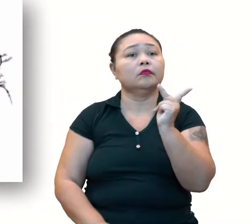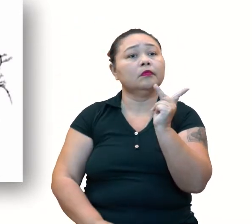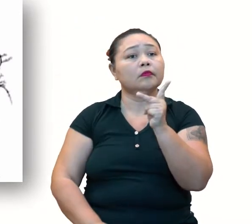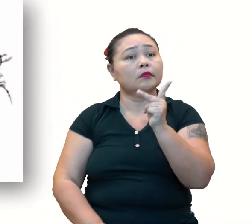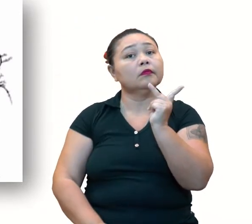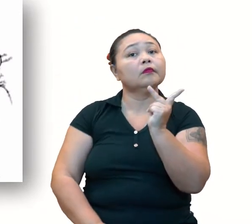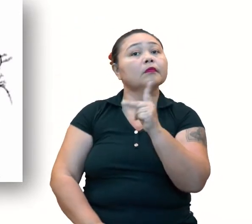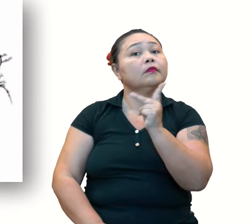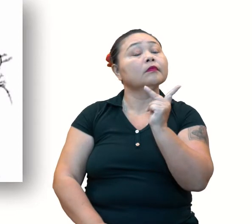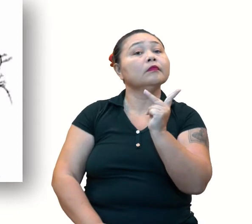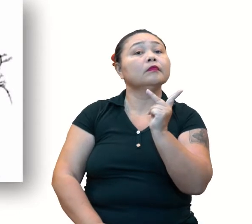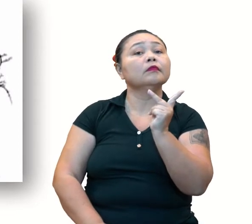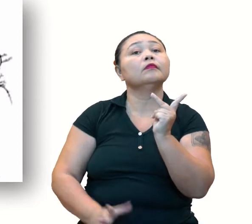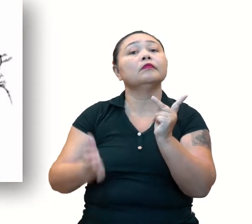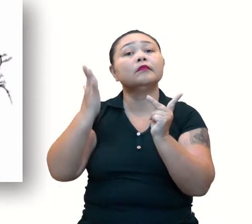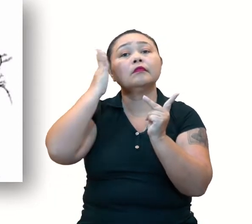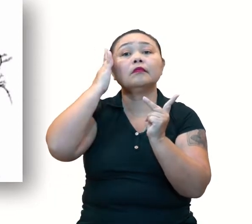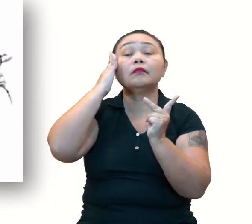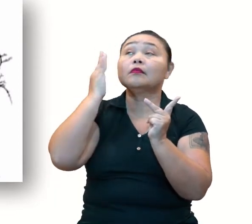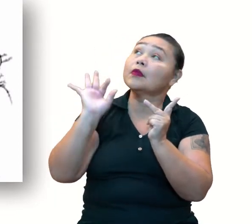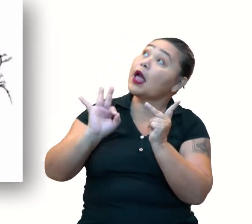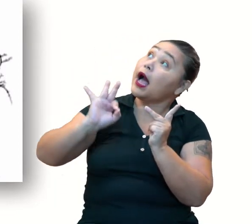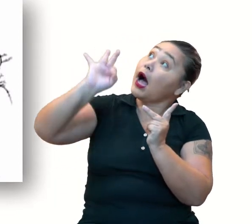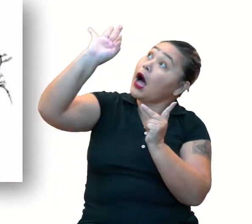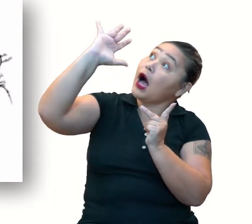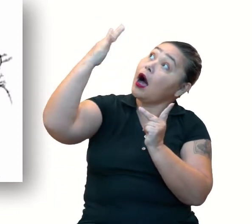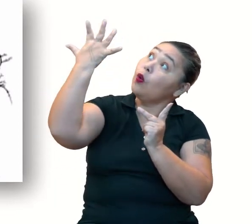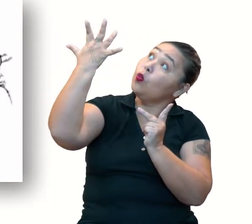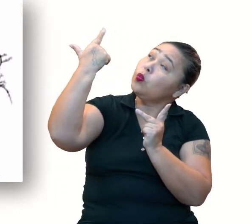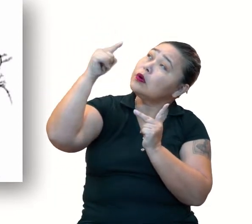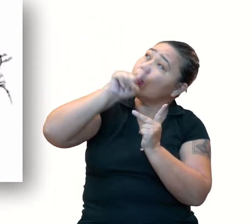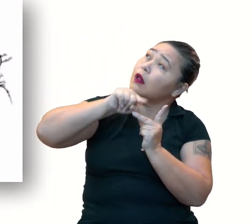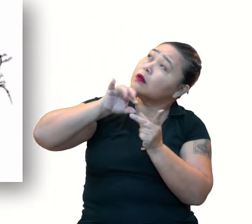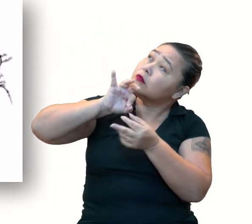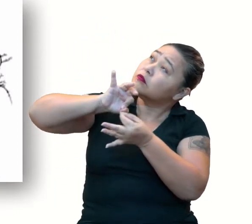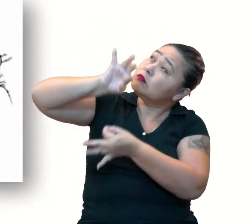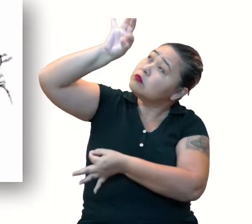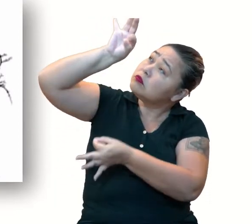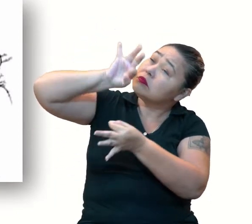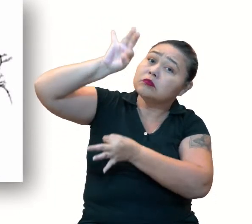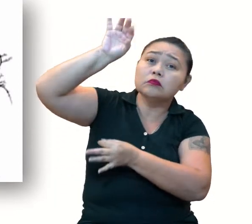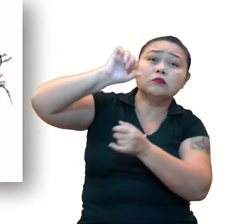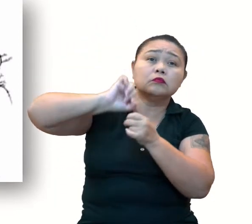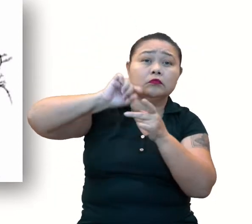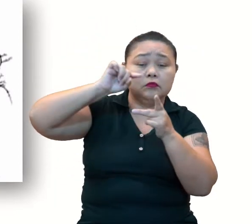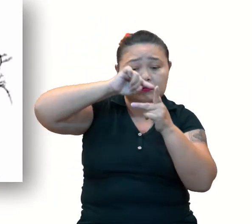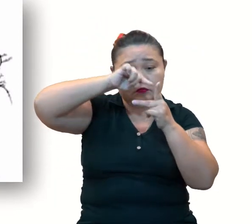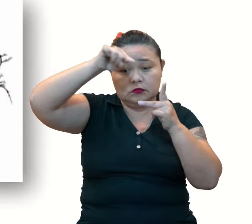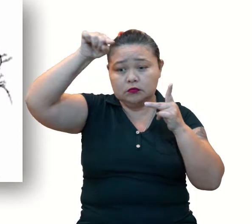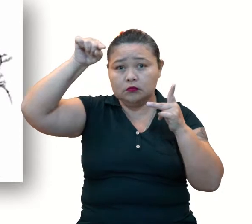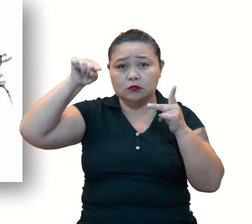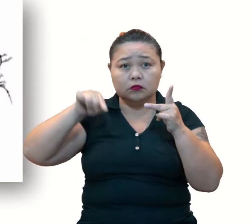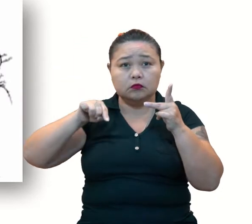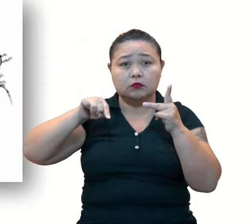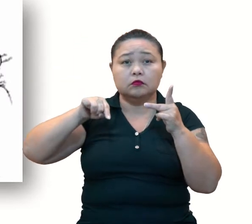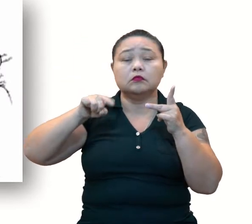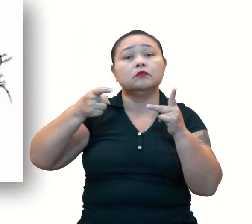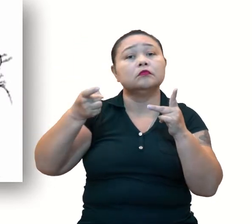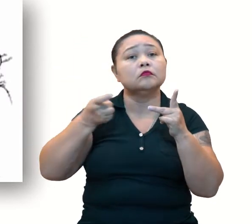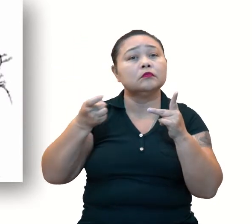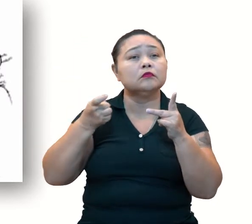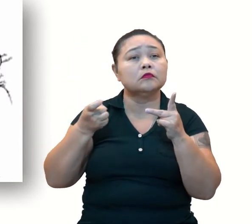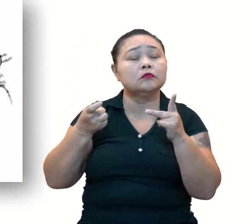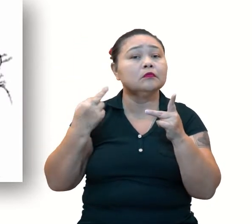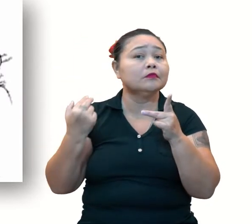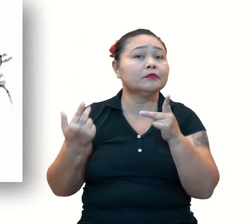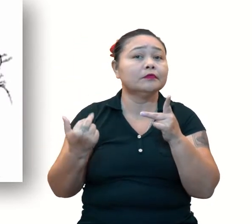E ele quer saber qual a altura da árvore. Então, aqui é o ângulo reto de 90 graus, x. Do mesmo